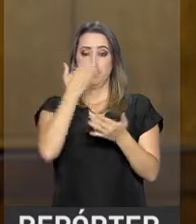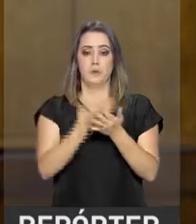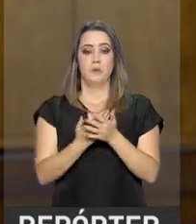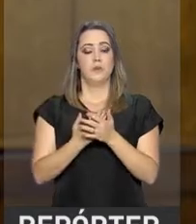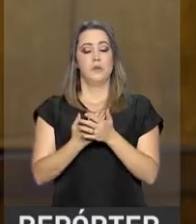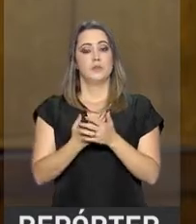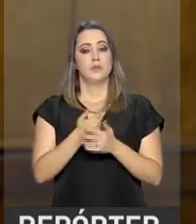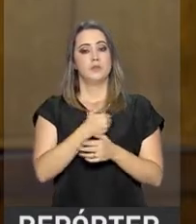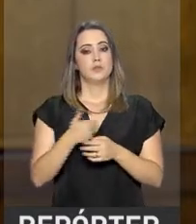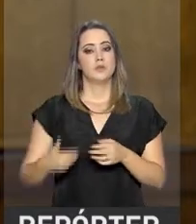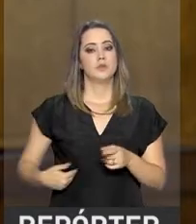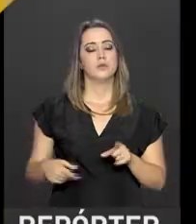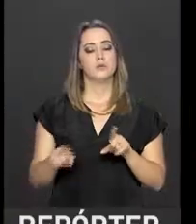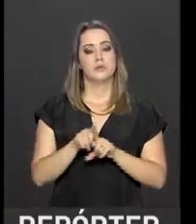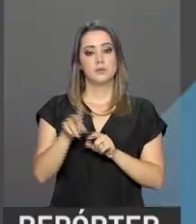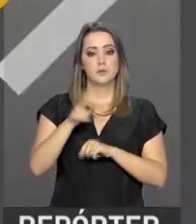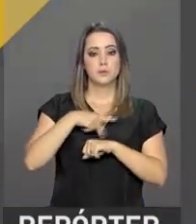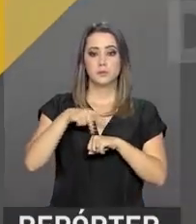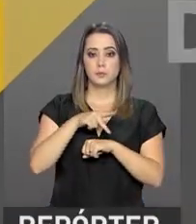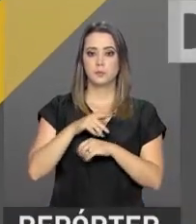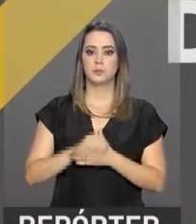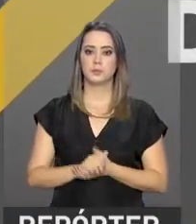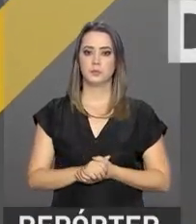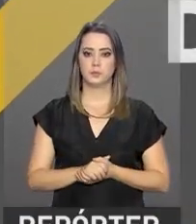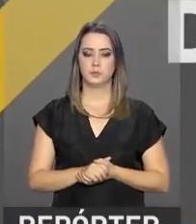governo e uma confiança no país